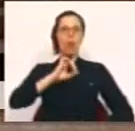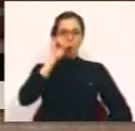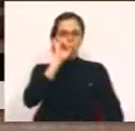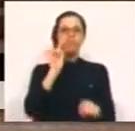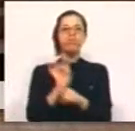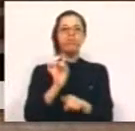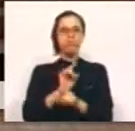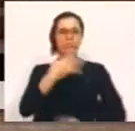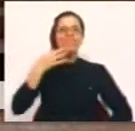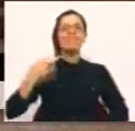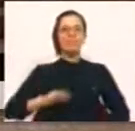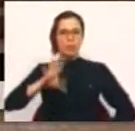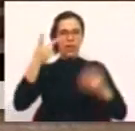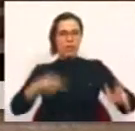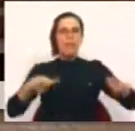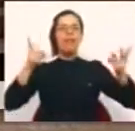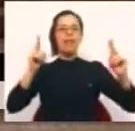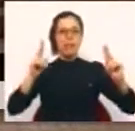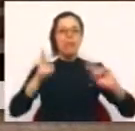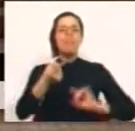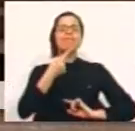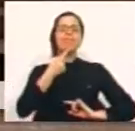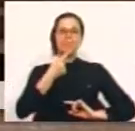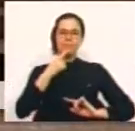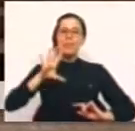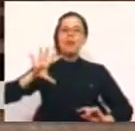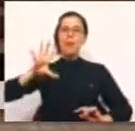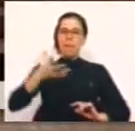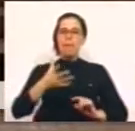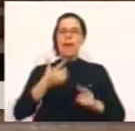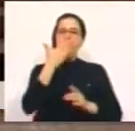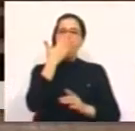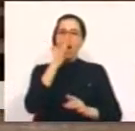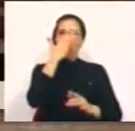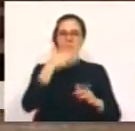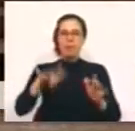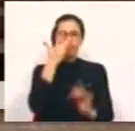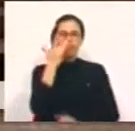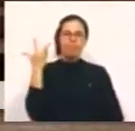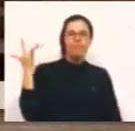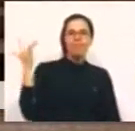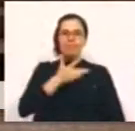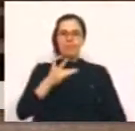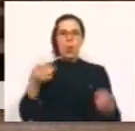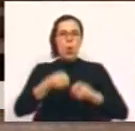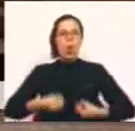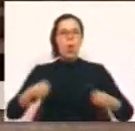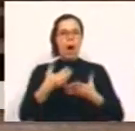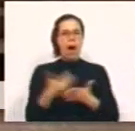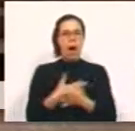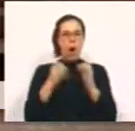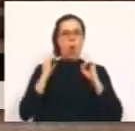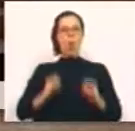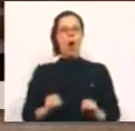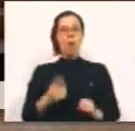homens que acreditaram num país livre e, percebendo que o país mais parecia o bairro negro, onde não havendo pão